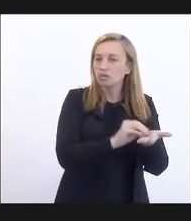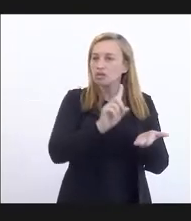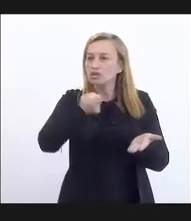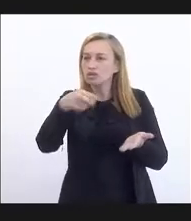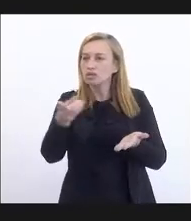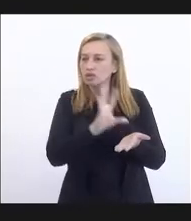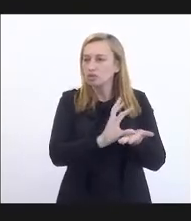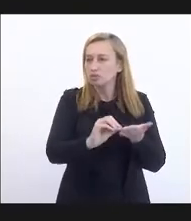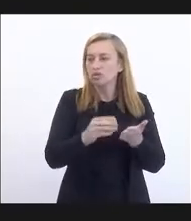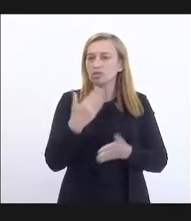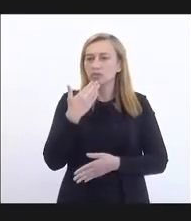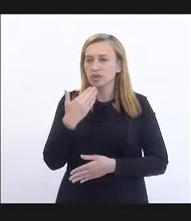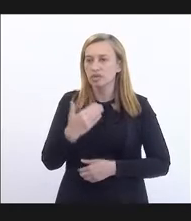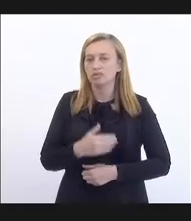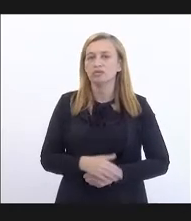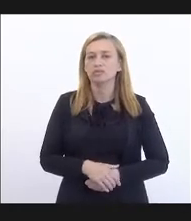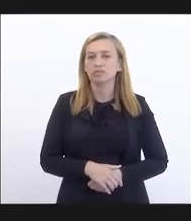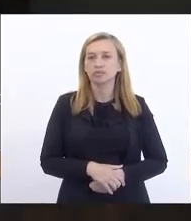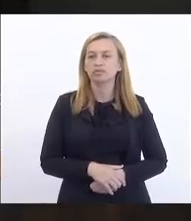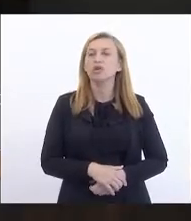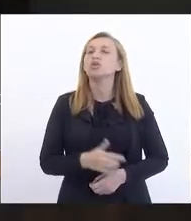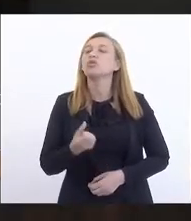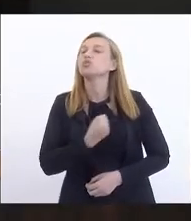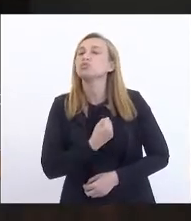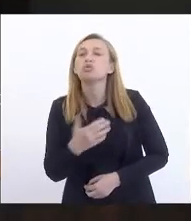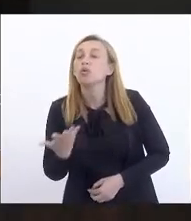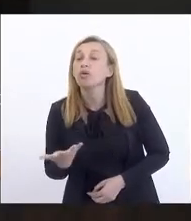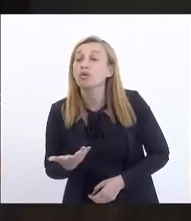por favor. Qual é o número?